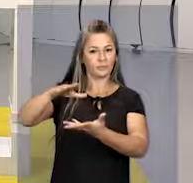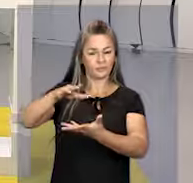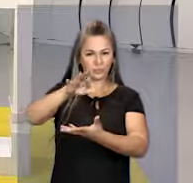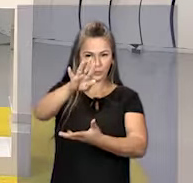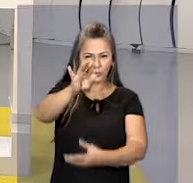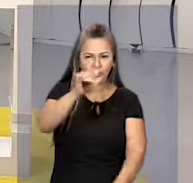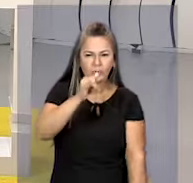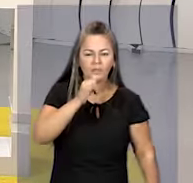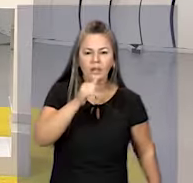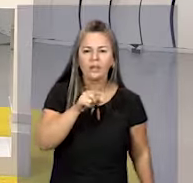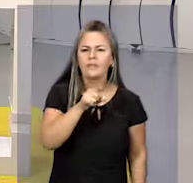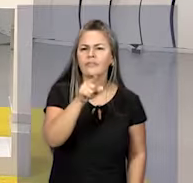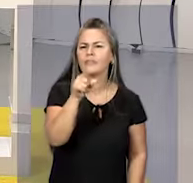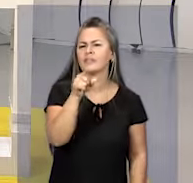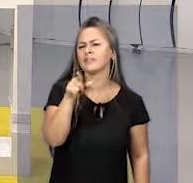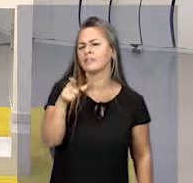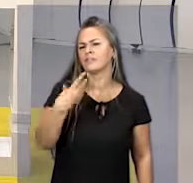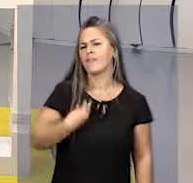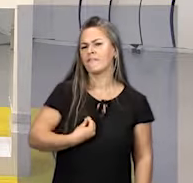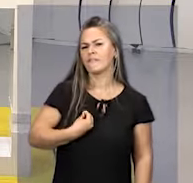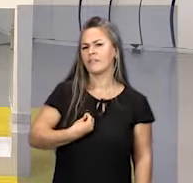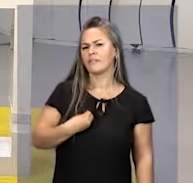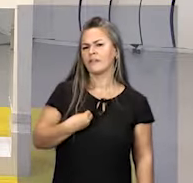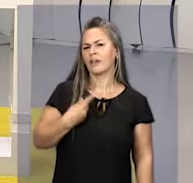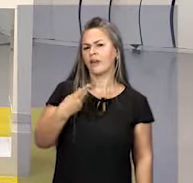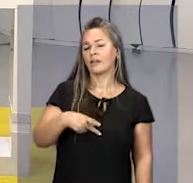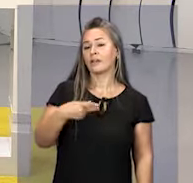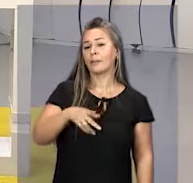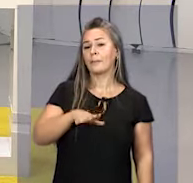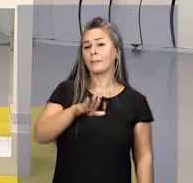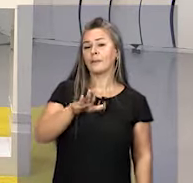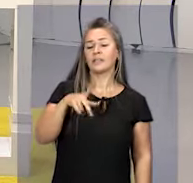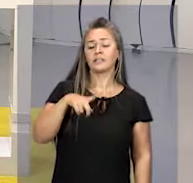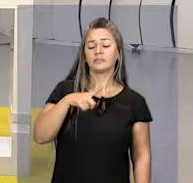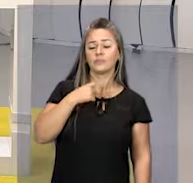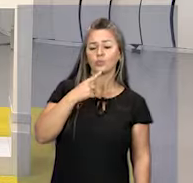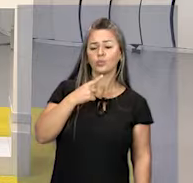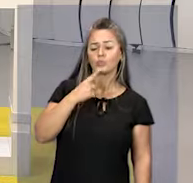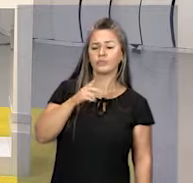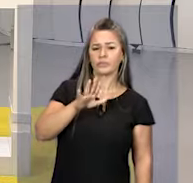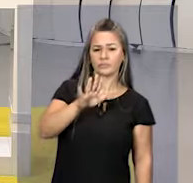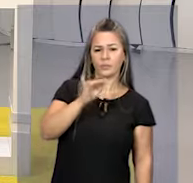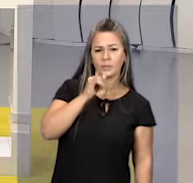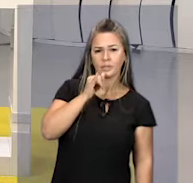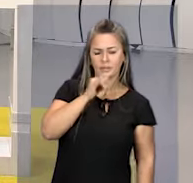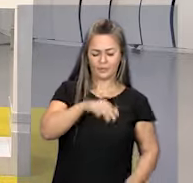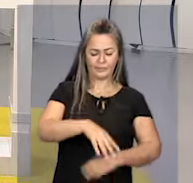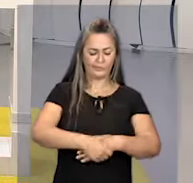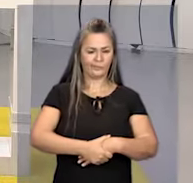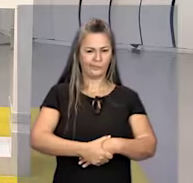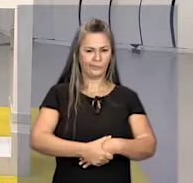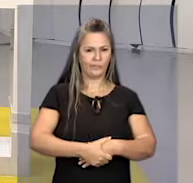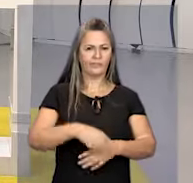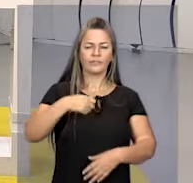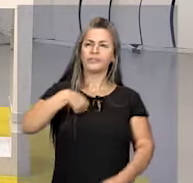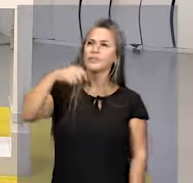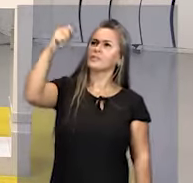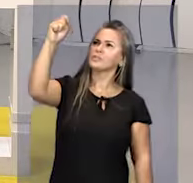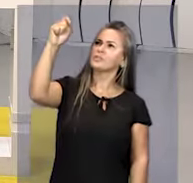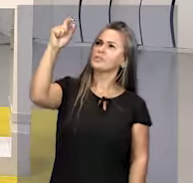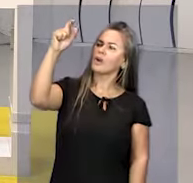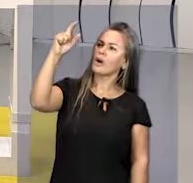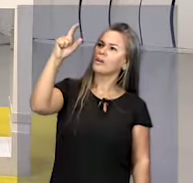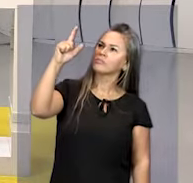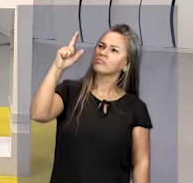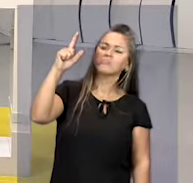mundo que você não sabe por que as coisas existem. Você vê todos os dias o sol nascendo e se pondo e não